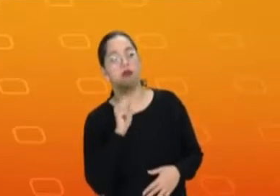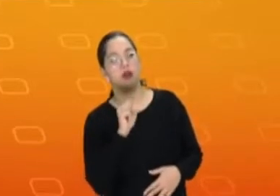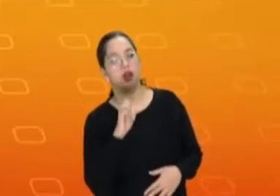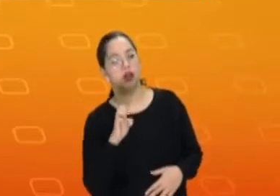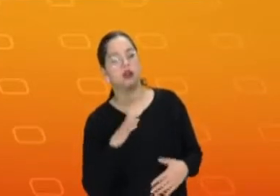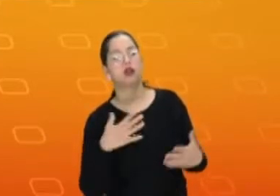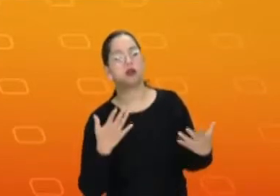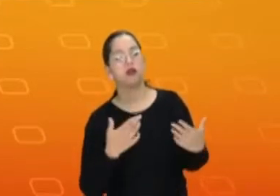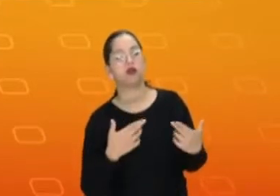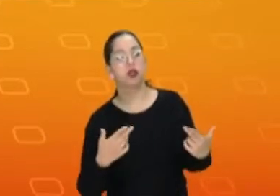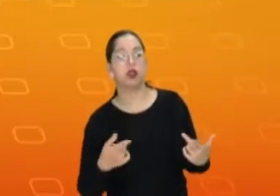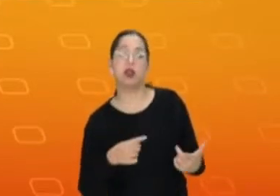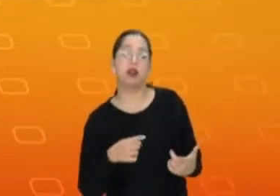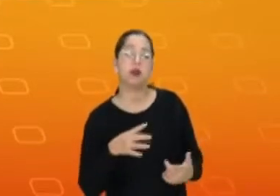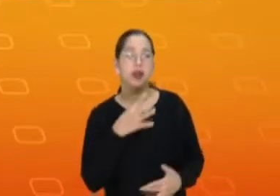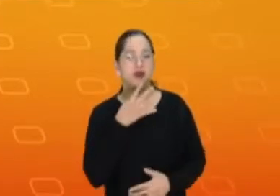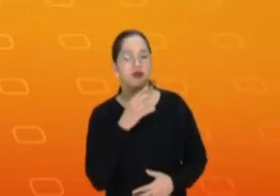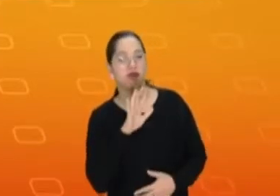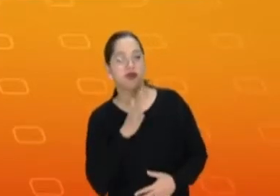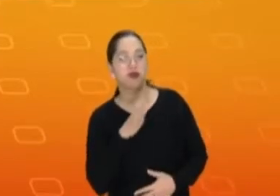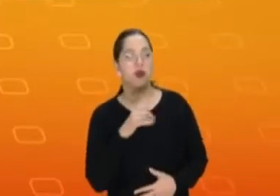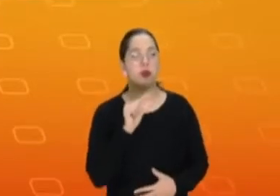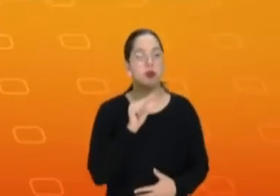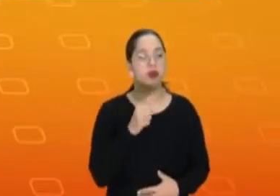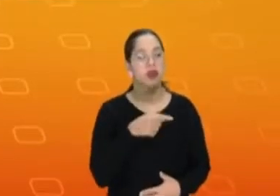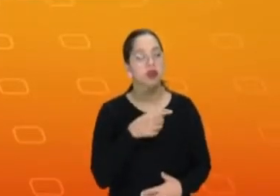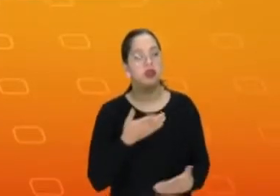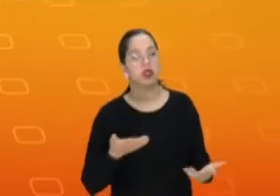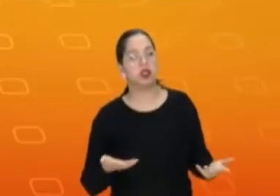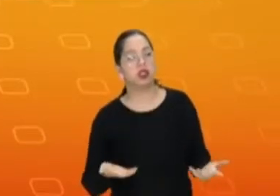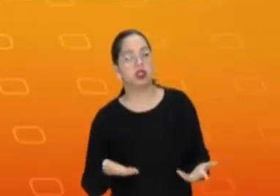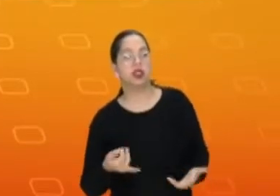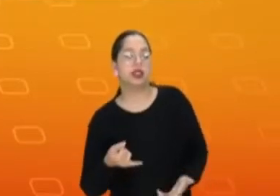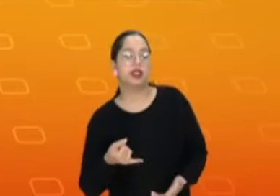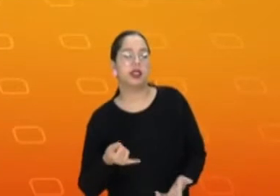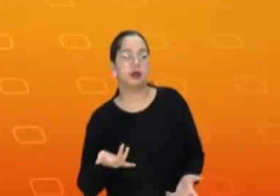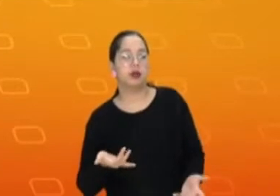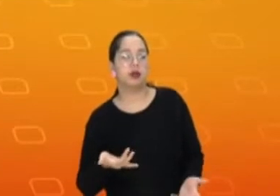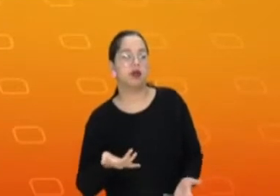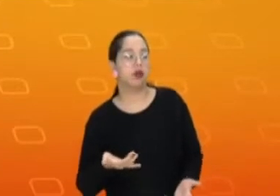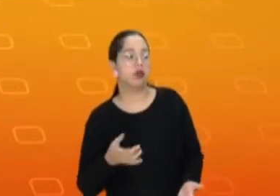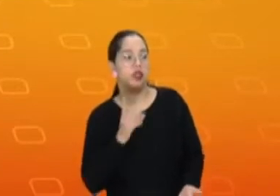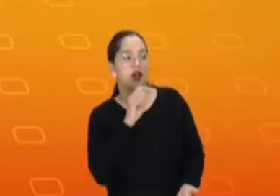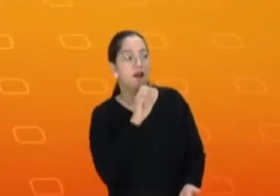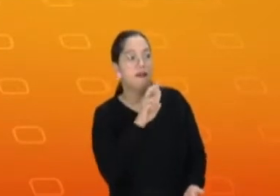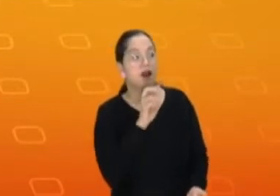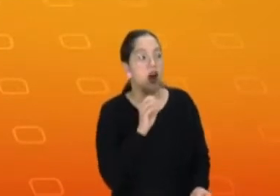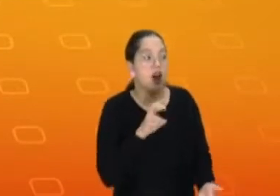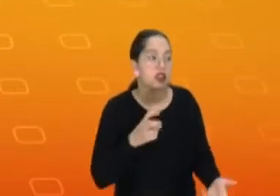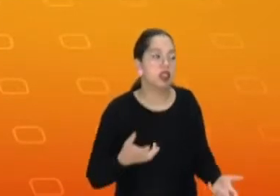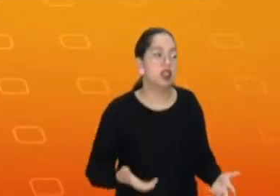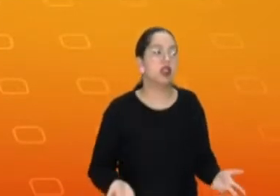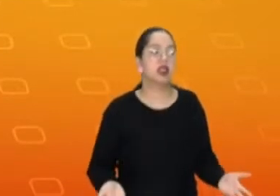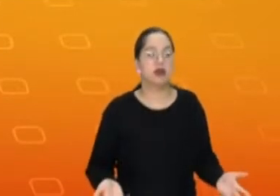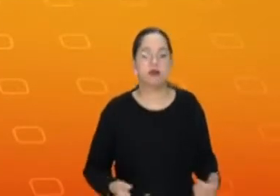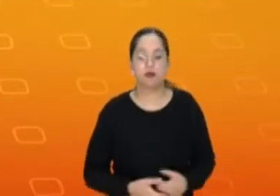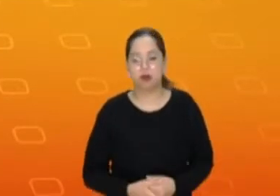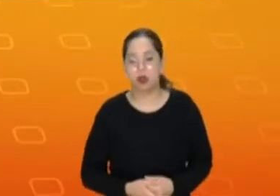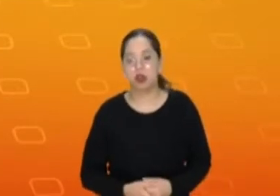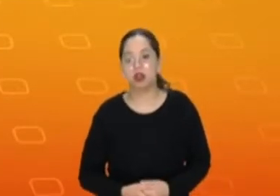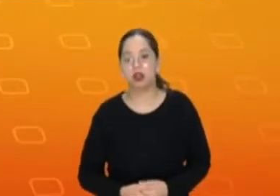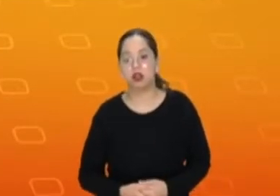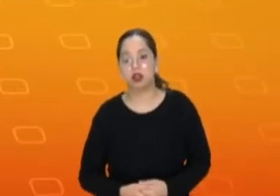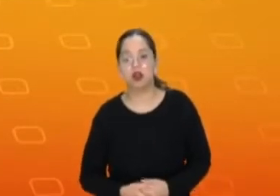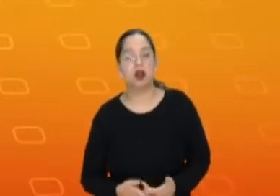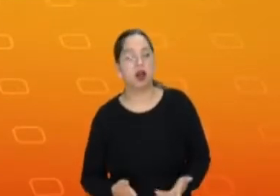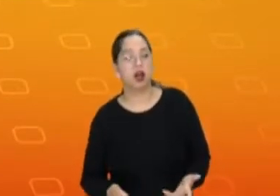mas é um cara que talvez não tenha tanto conhecimento na parte de, por exemplo, de DevOps, que a gente está falando tanto aqui. Então, será que